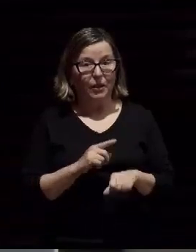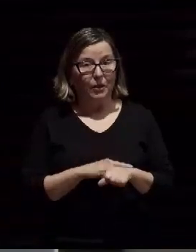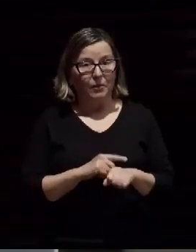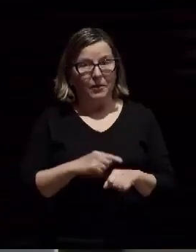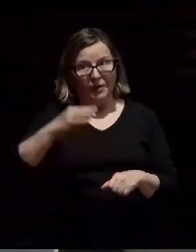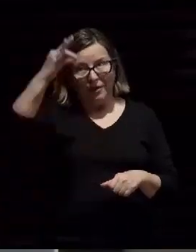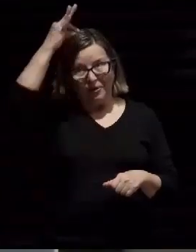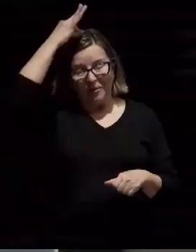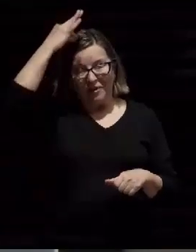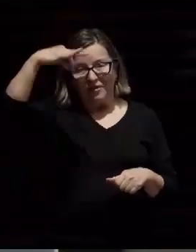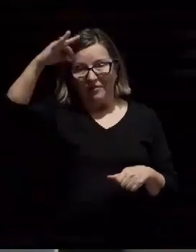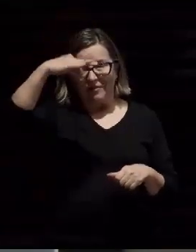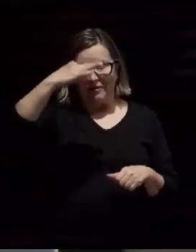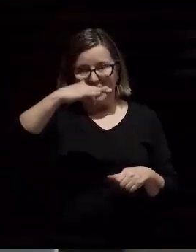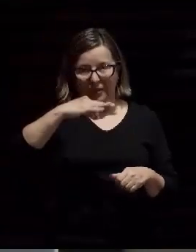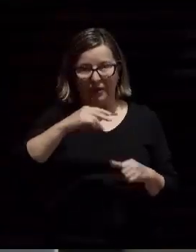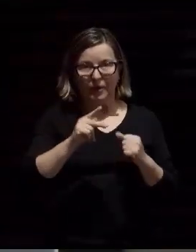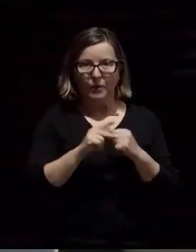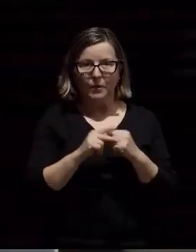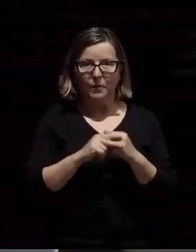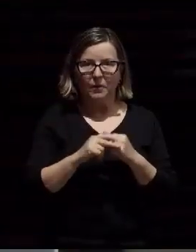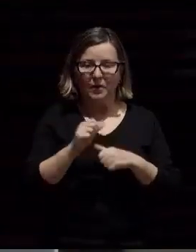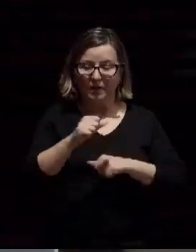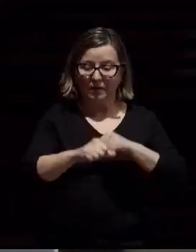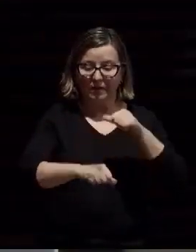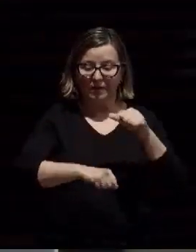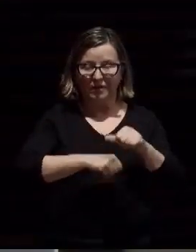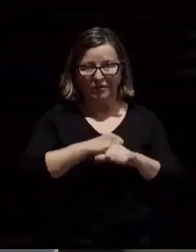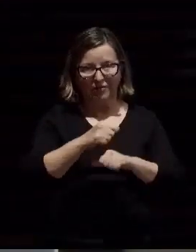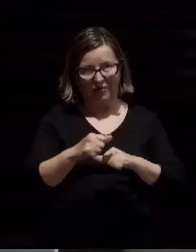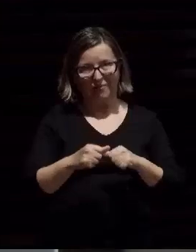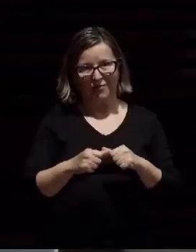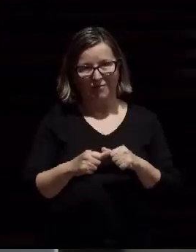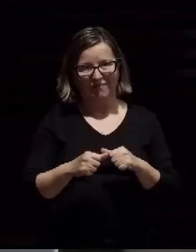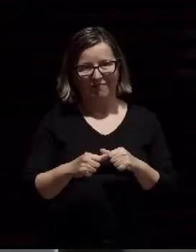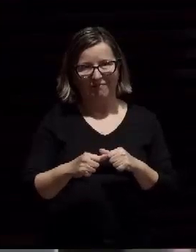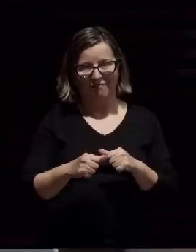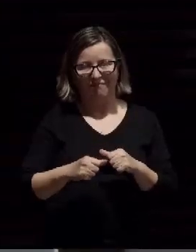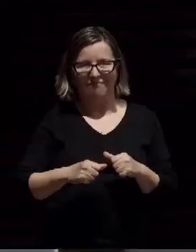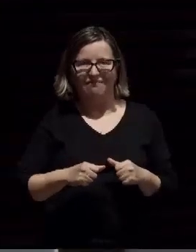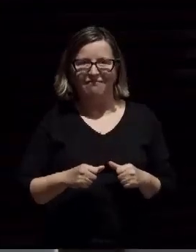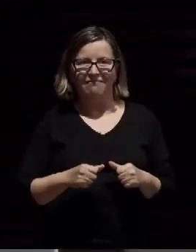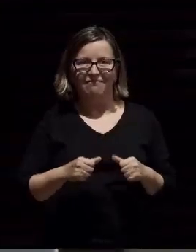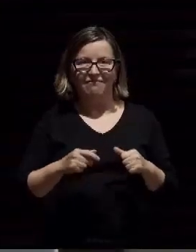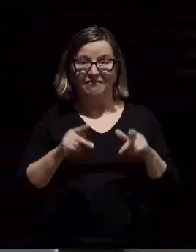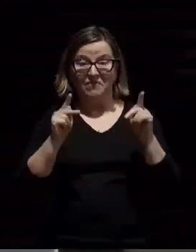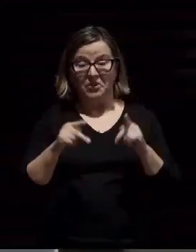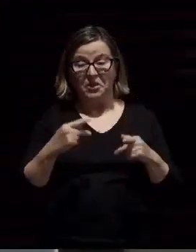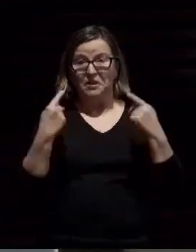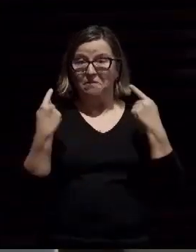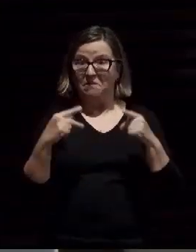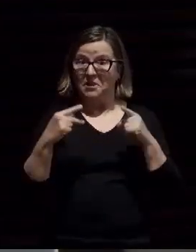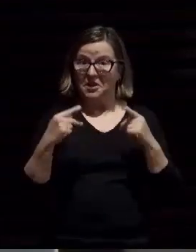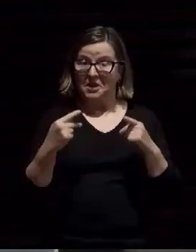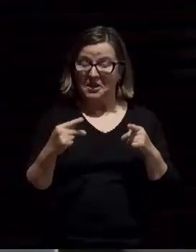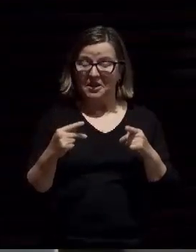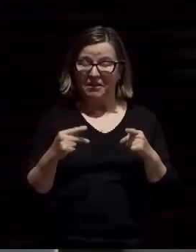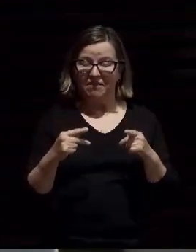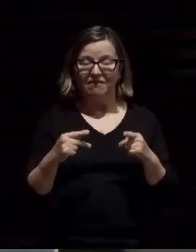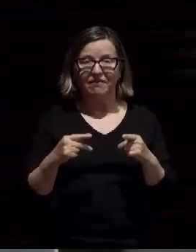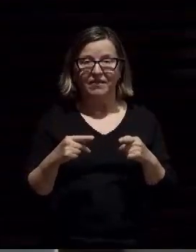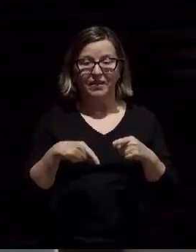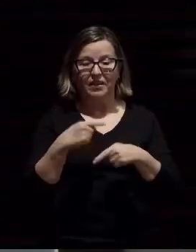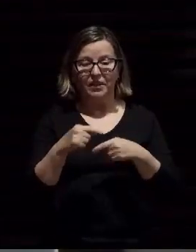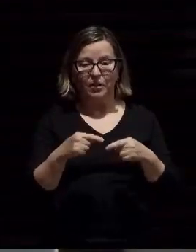outra postura diante da pregação e diante das perseguições. Versículo